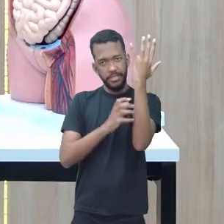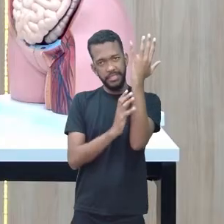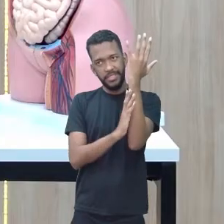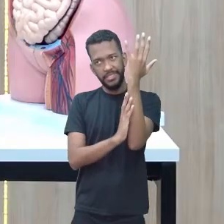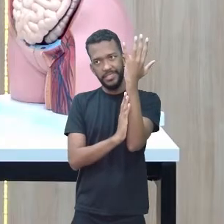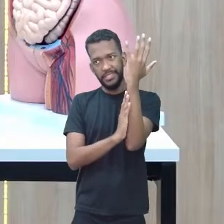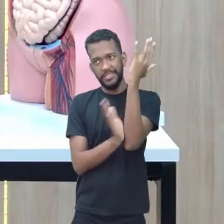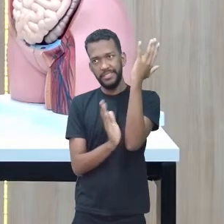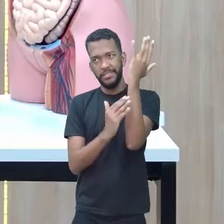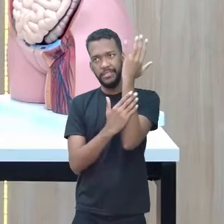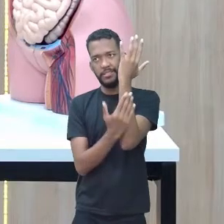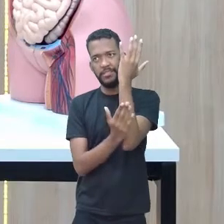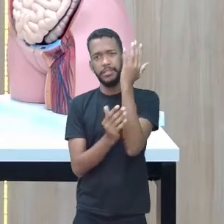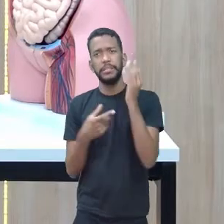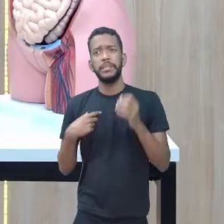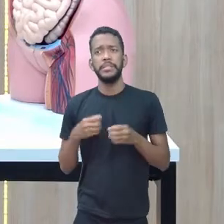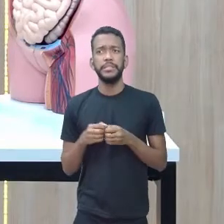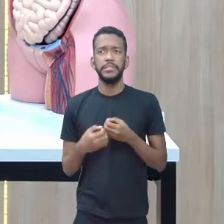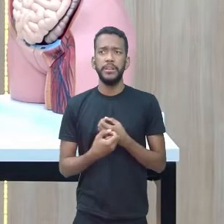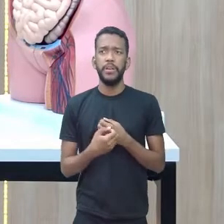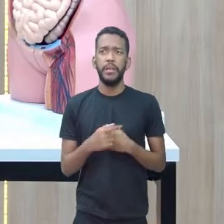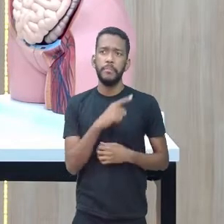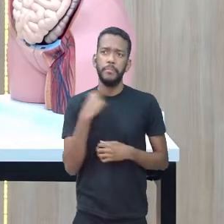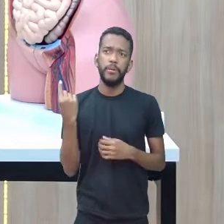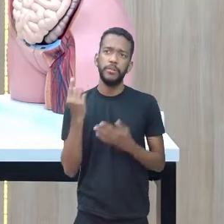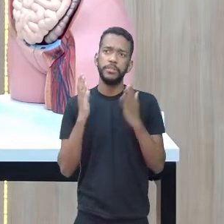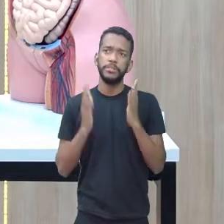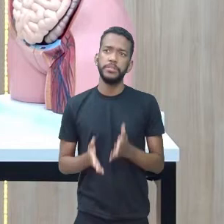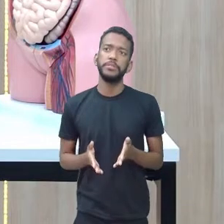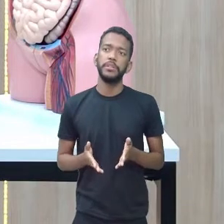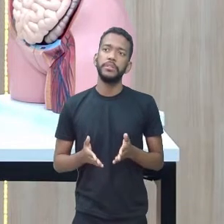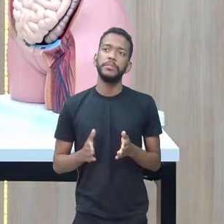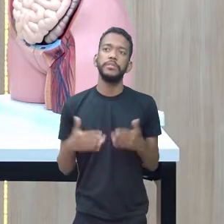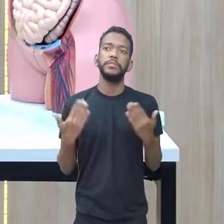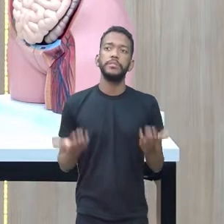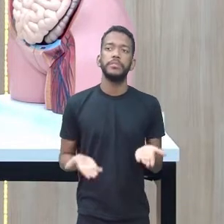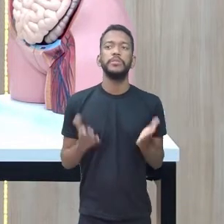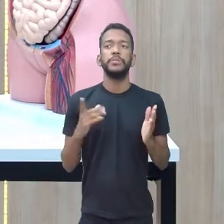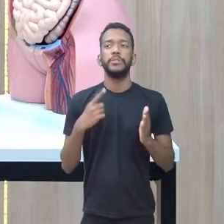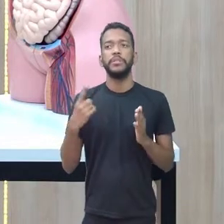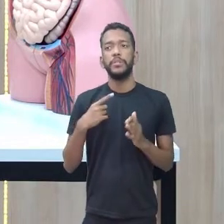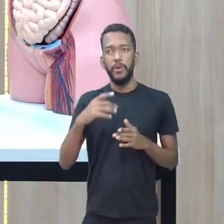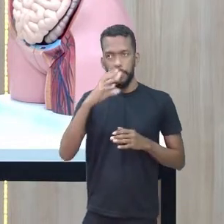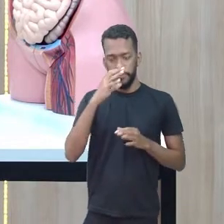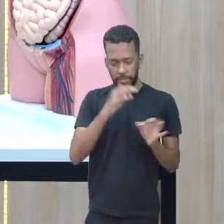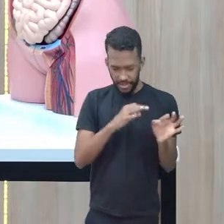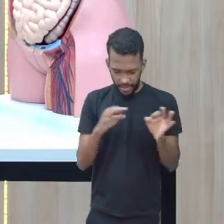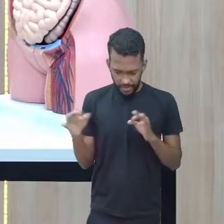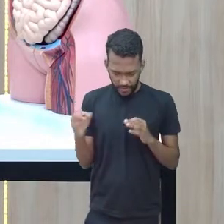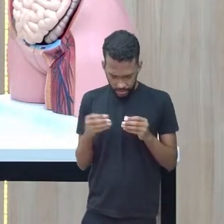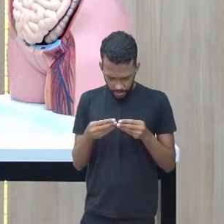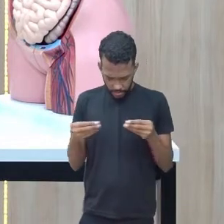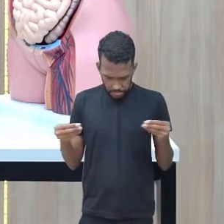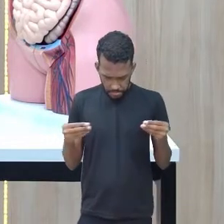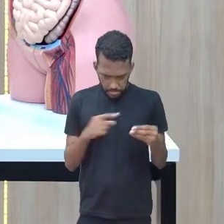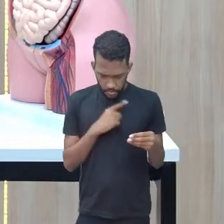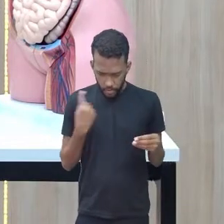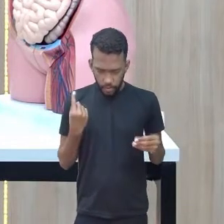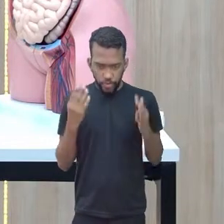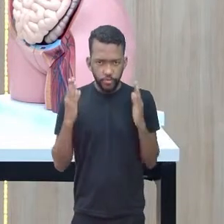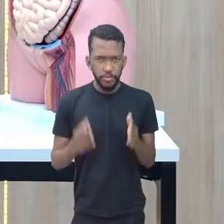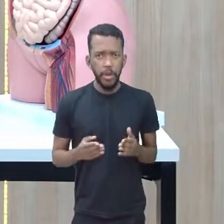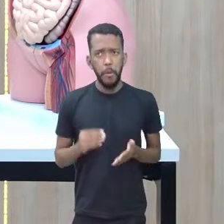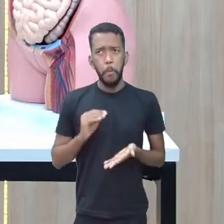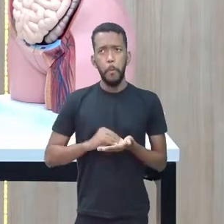estava com as células mortas. Portanto, ele conseguiu apenas observar um tecido morto,